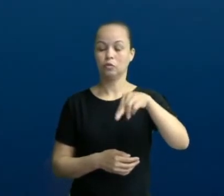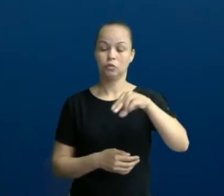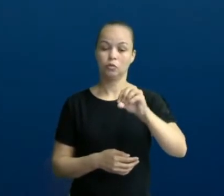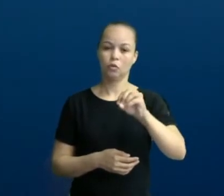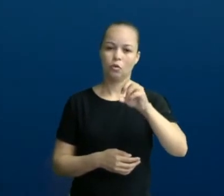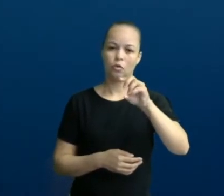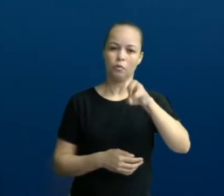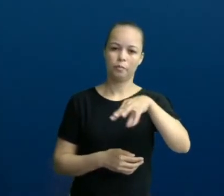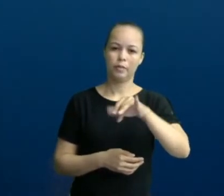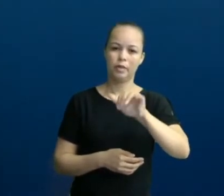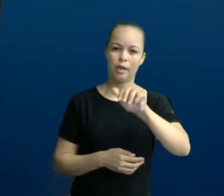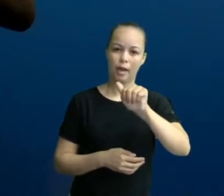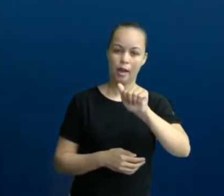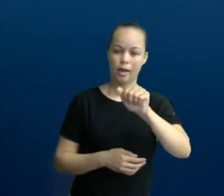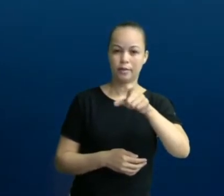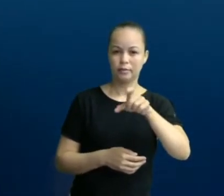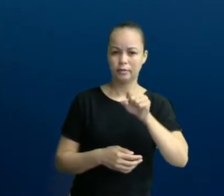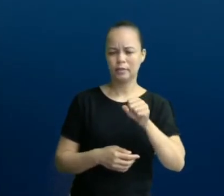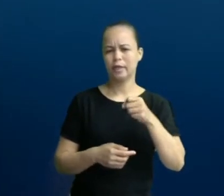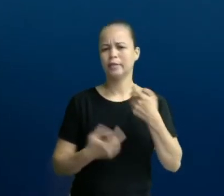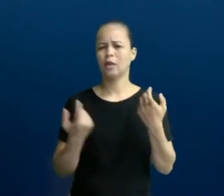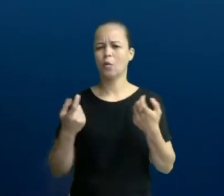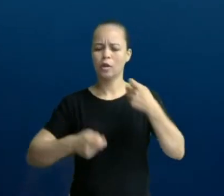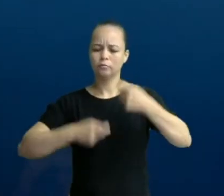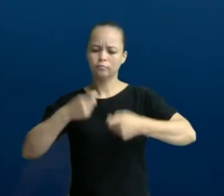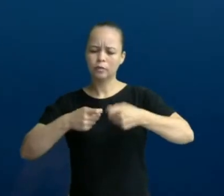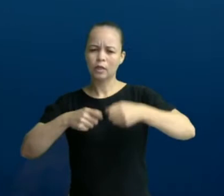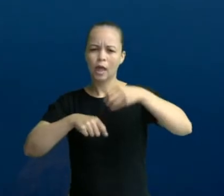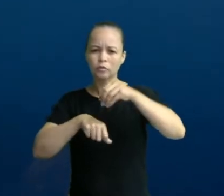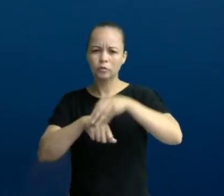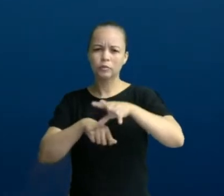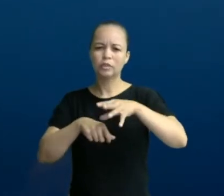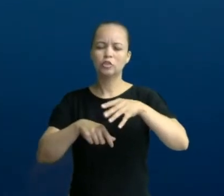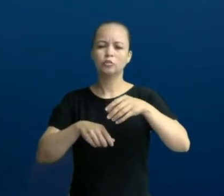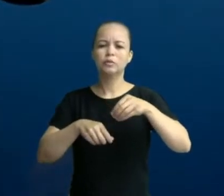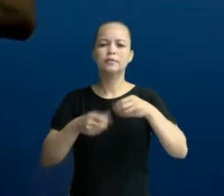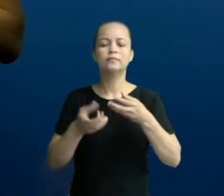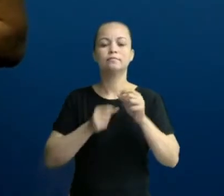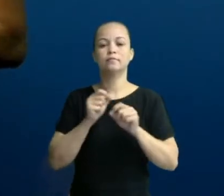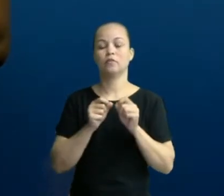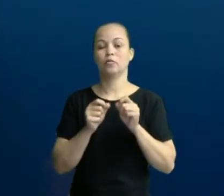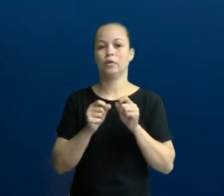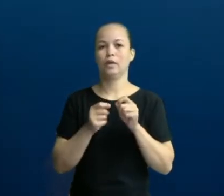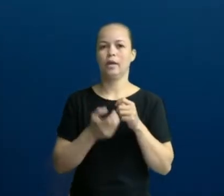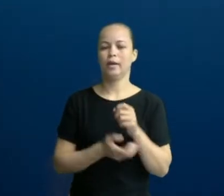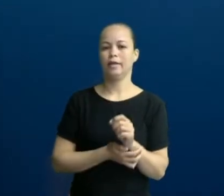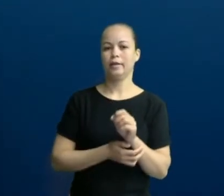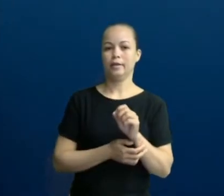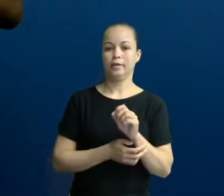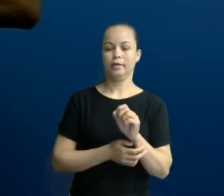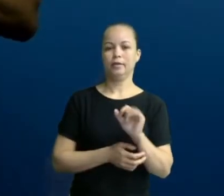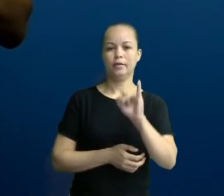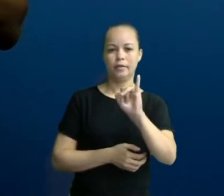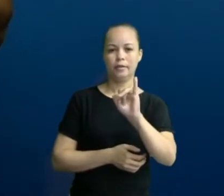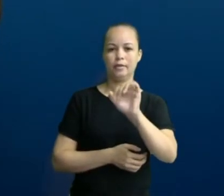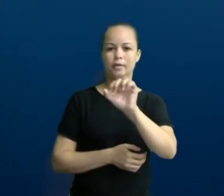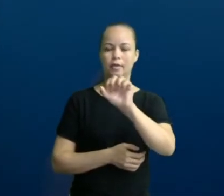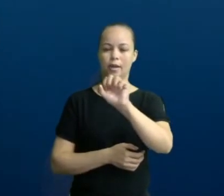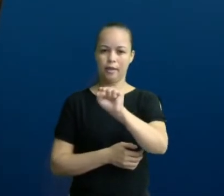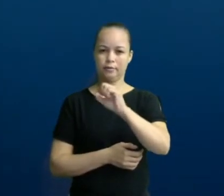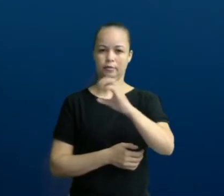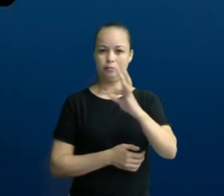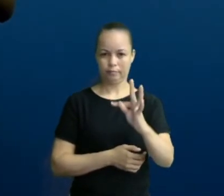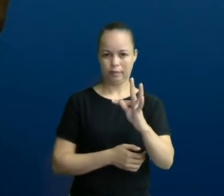infecção sexualmente transmissível. Como era antigamente chamada de DST, né? Doenças sexualmente transmissíveis. Então ela é uma IST. Como é que a gente trata